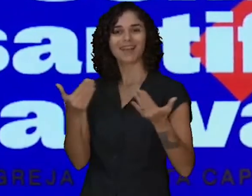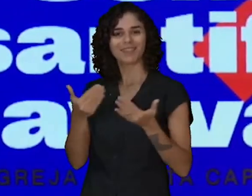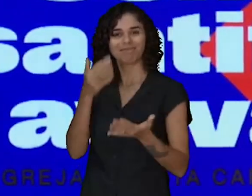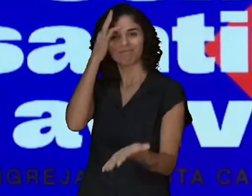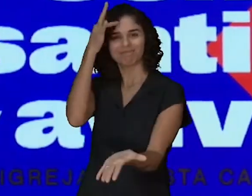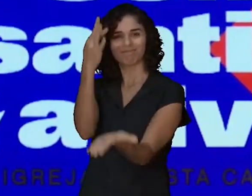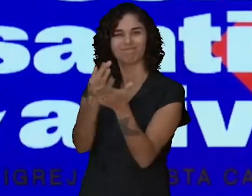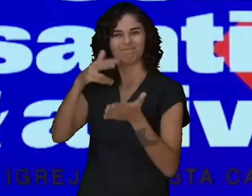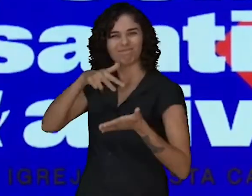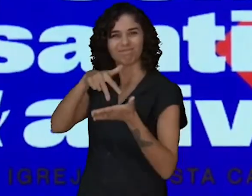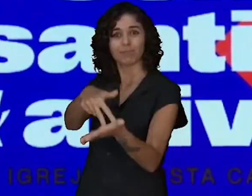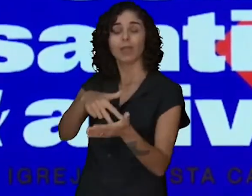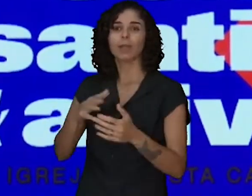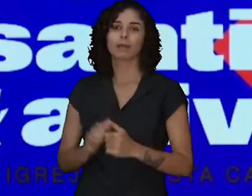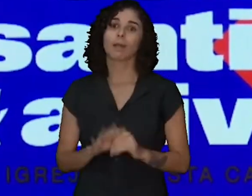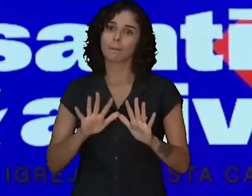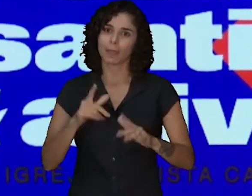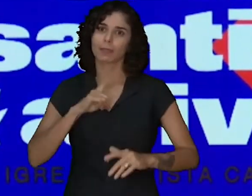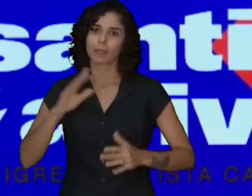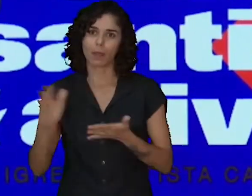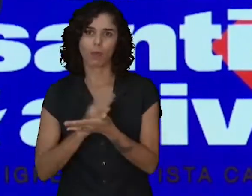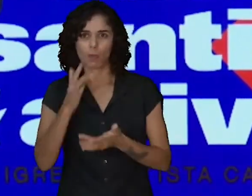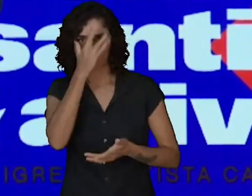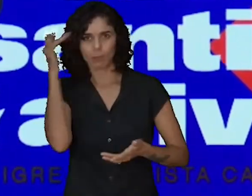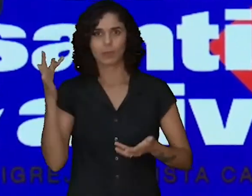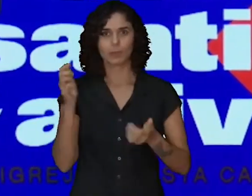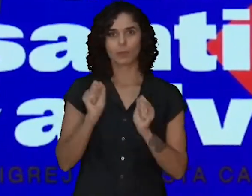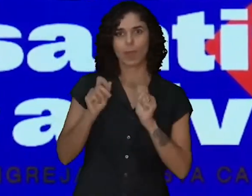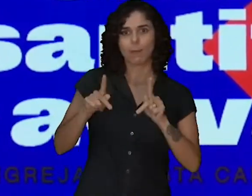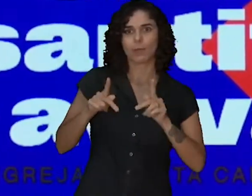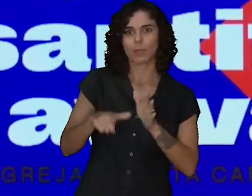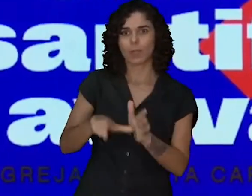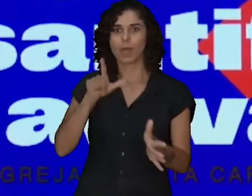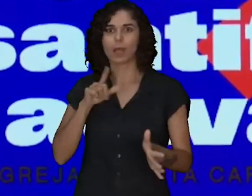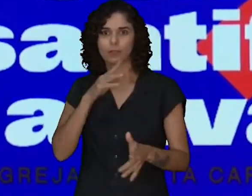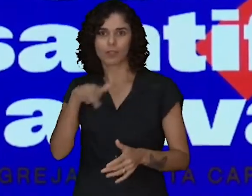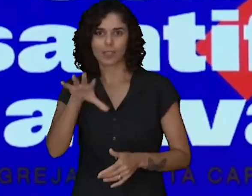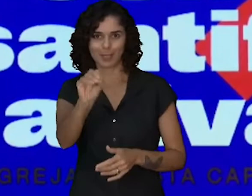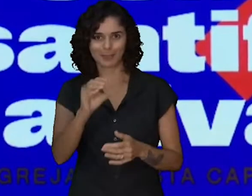gente querendo se aposentar antes da hora. A aposentadoria de filho de Deus é no céu.